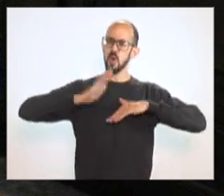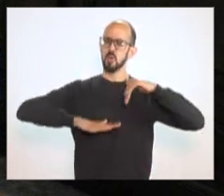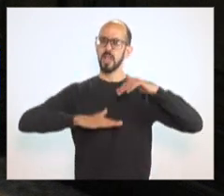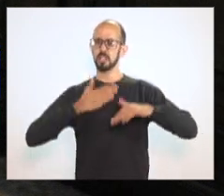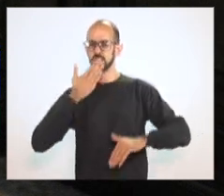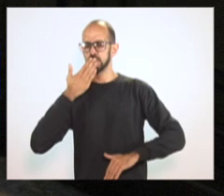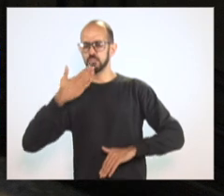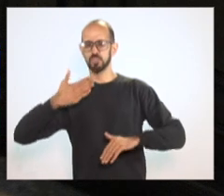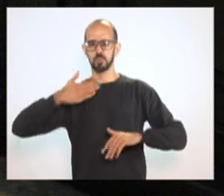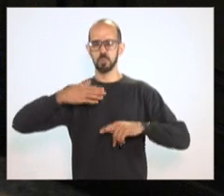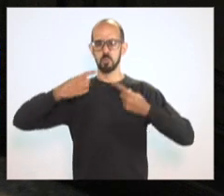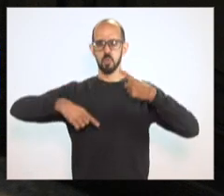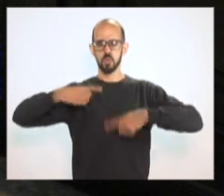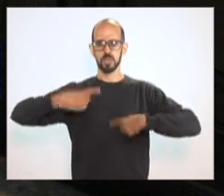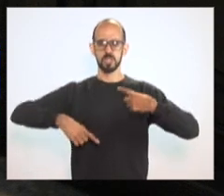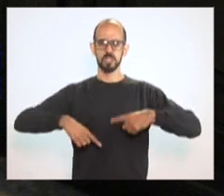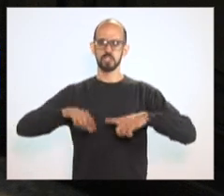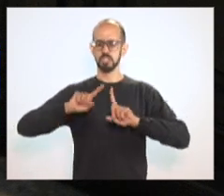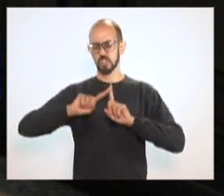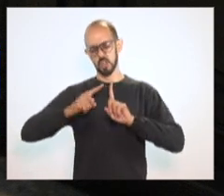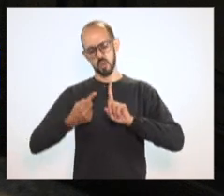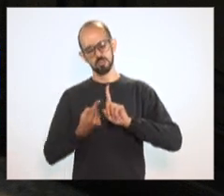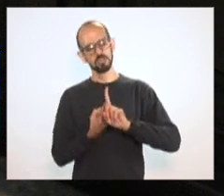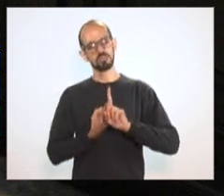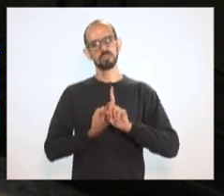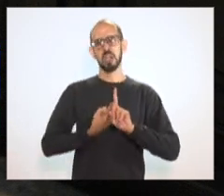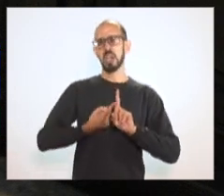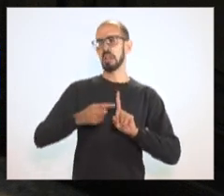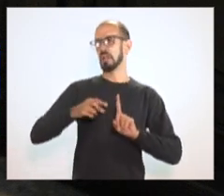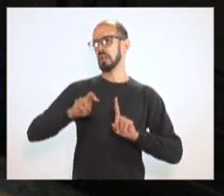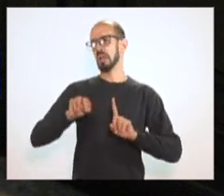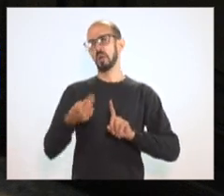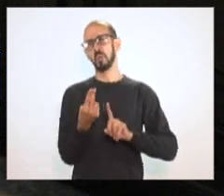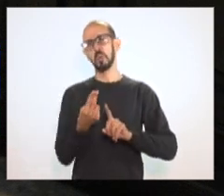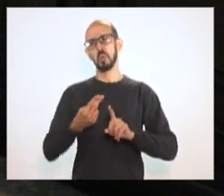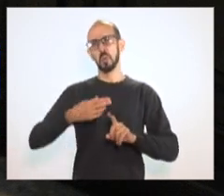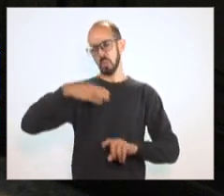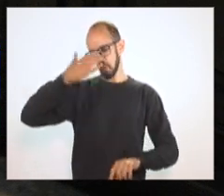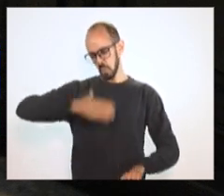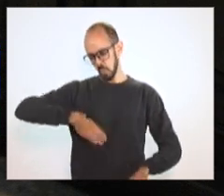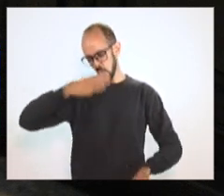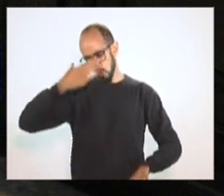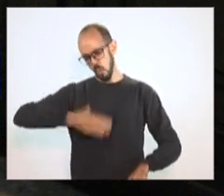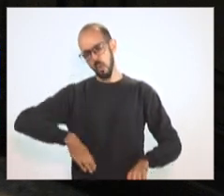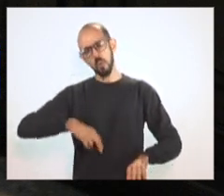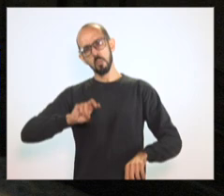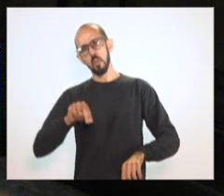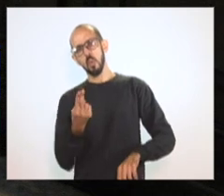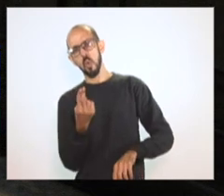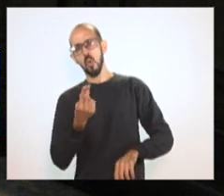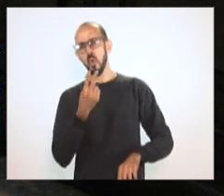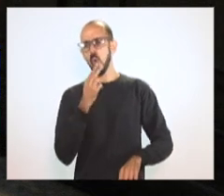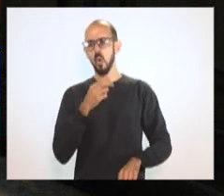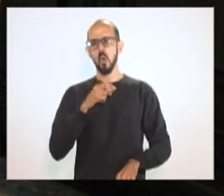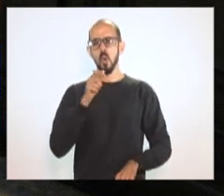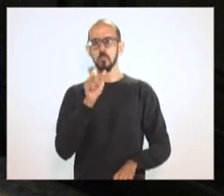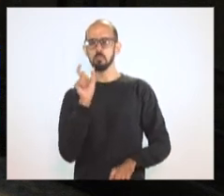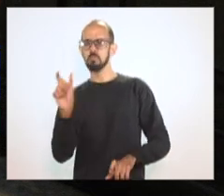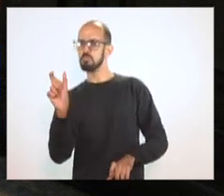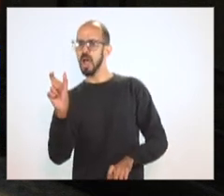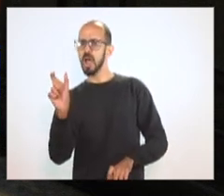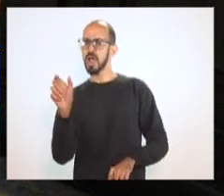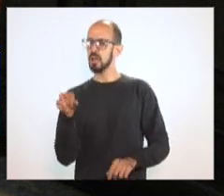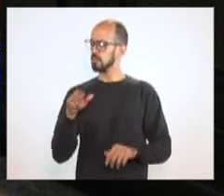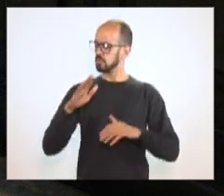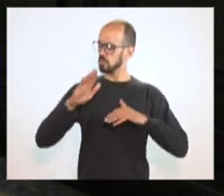política seja obstétrica seja violência física seja violência verbal qualquer tipo